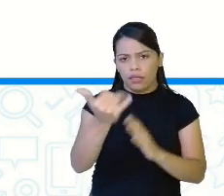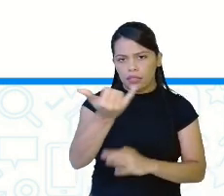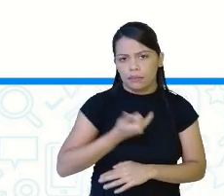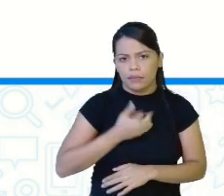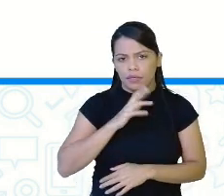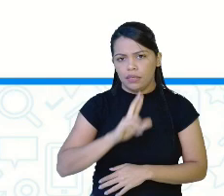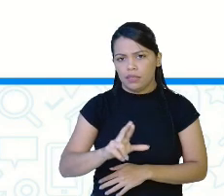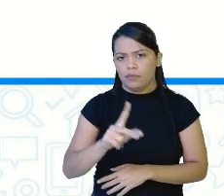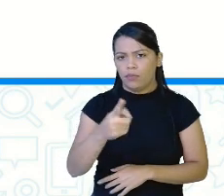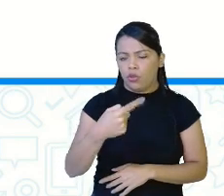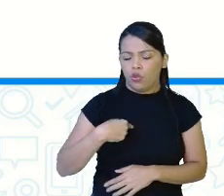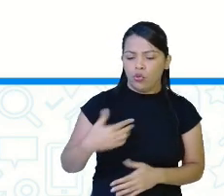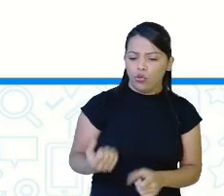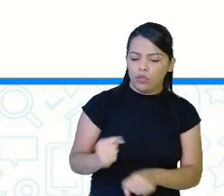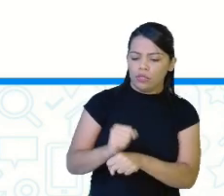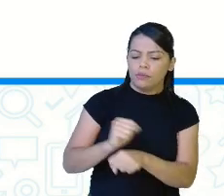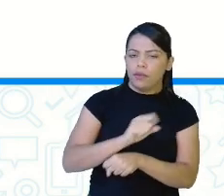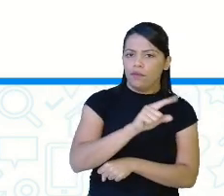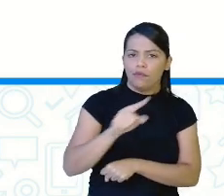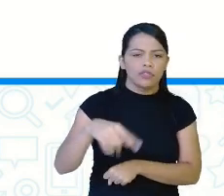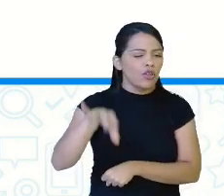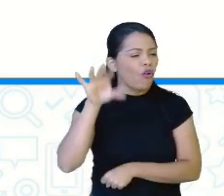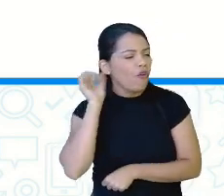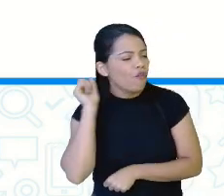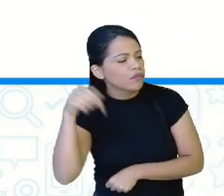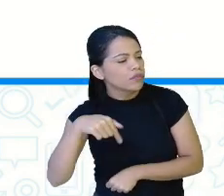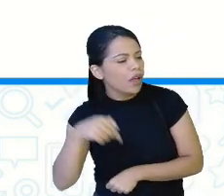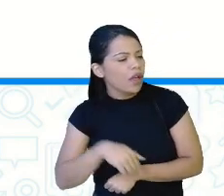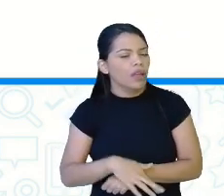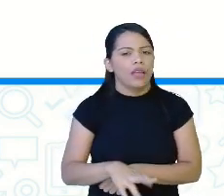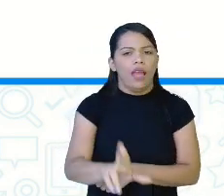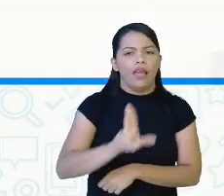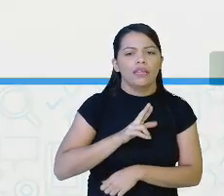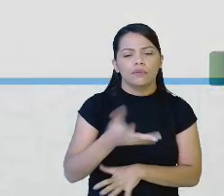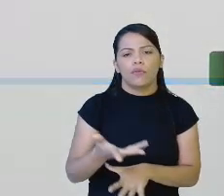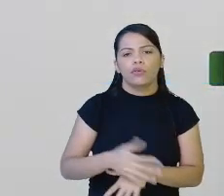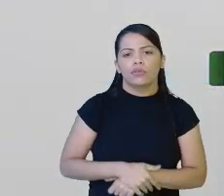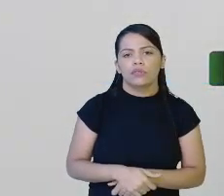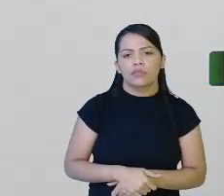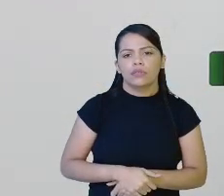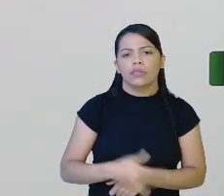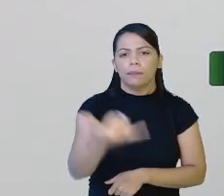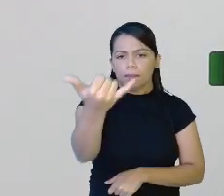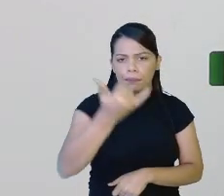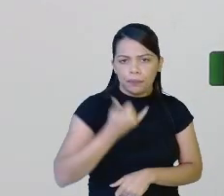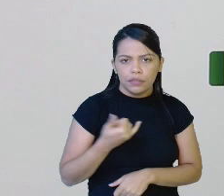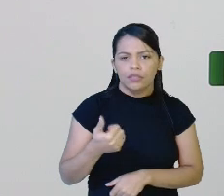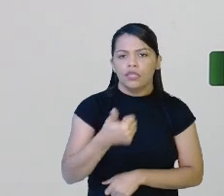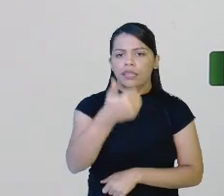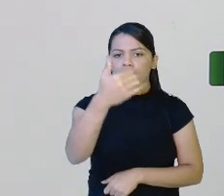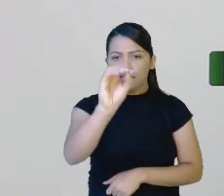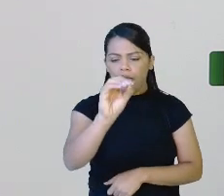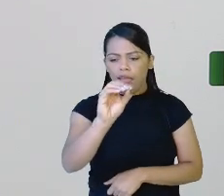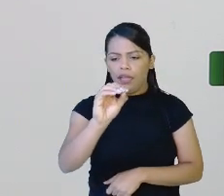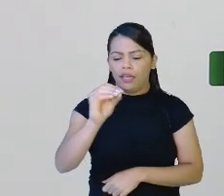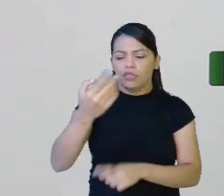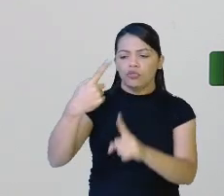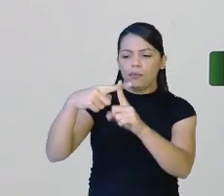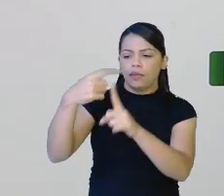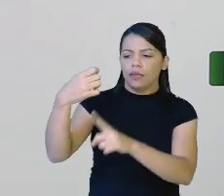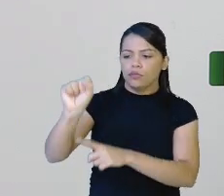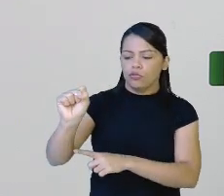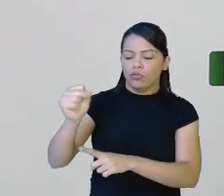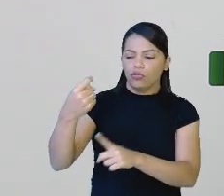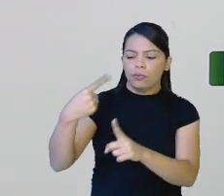que eu estou te esperando. Eu estou ouvindo daqui a resposta. Diz para mim, 10 mais